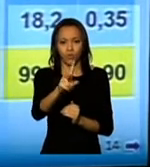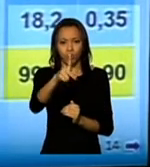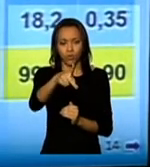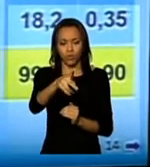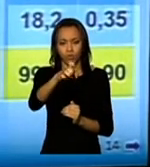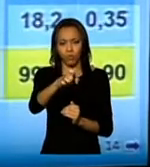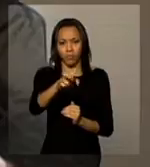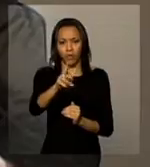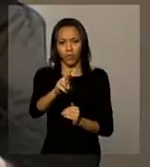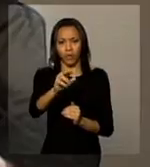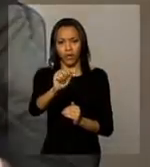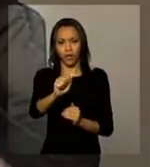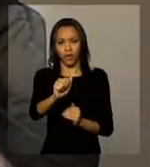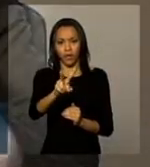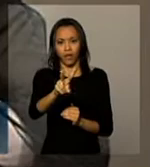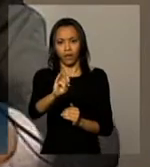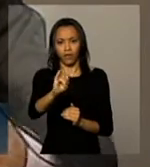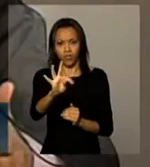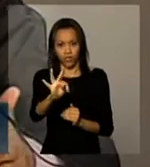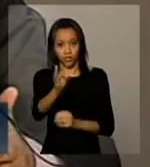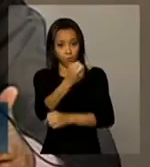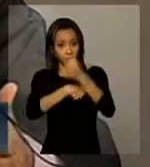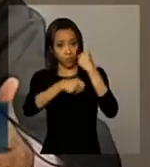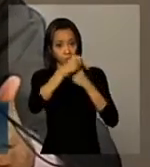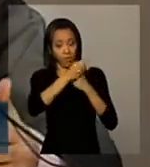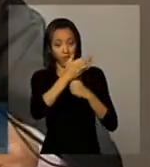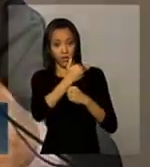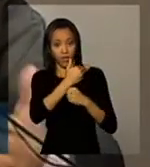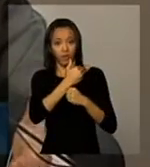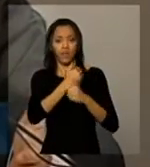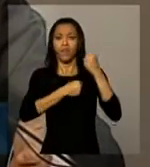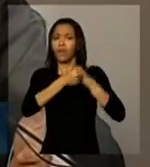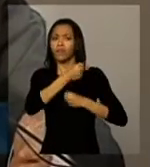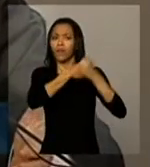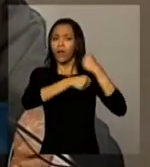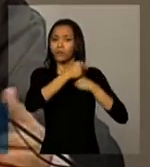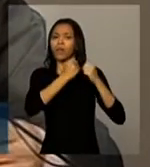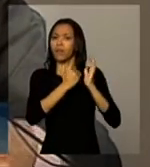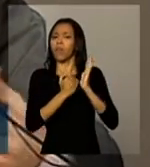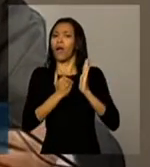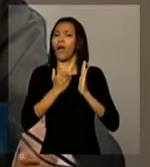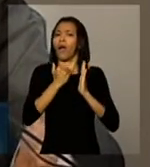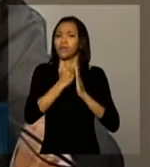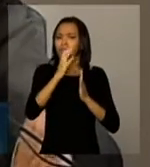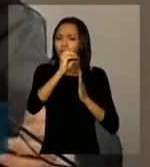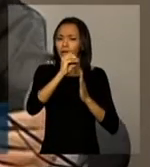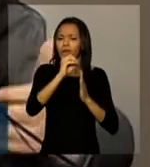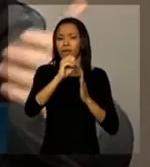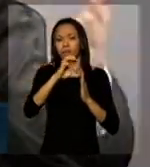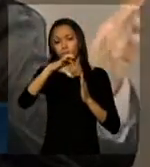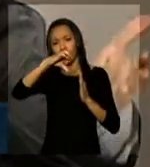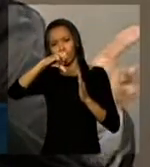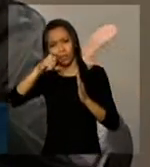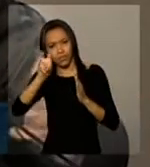fizeram o ano passado. Né? Em anos anteriores, eles faziam mais, faziam